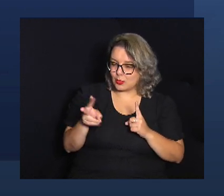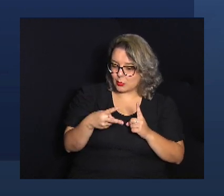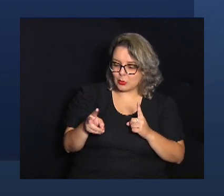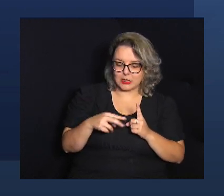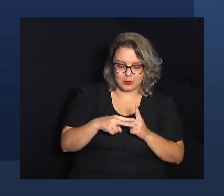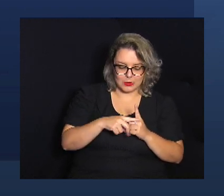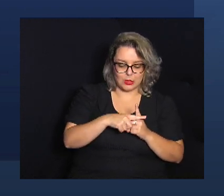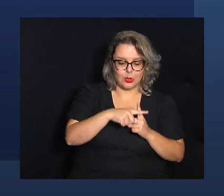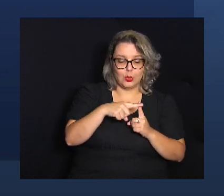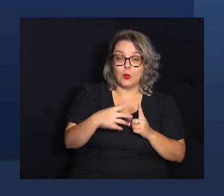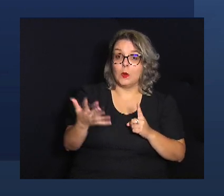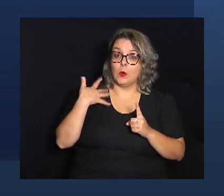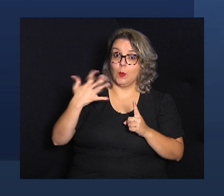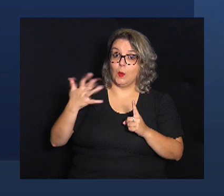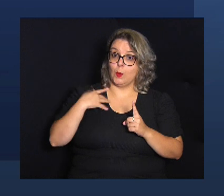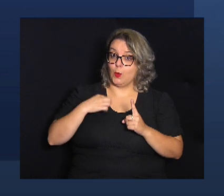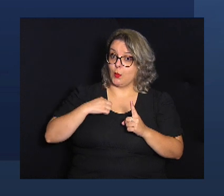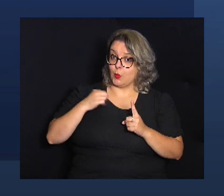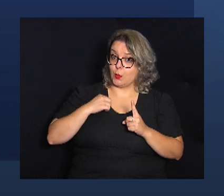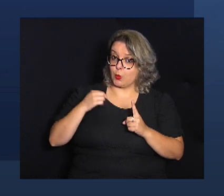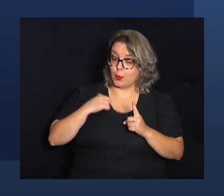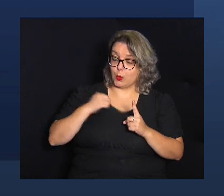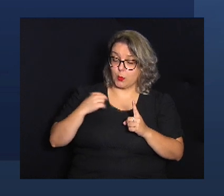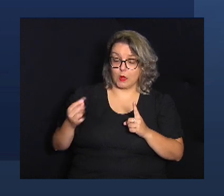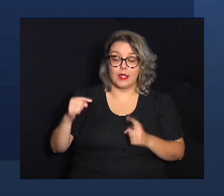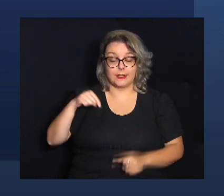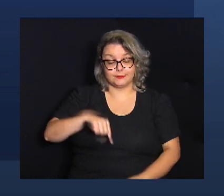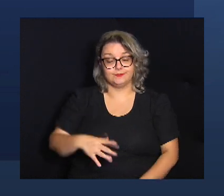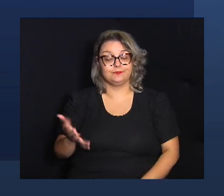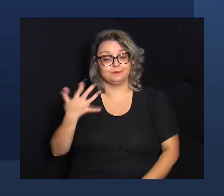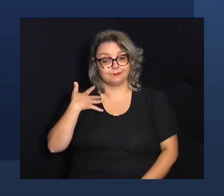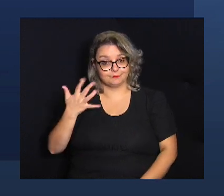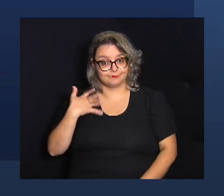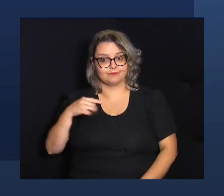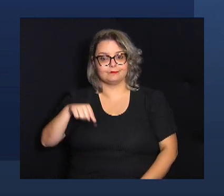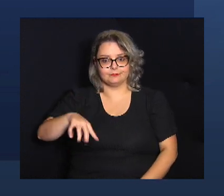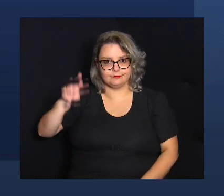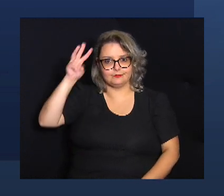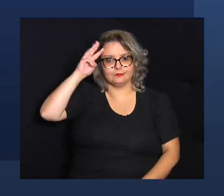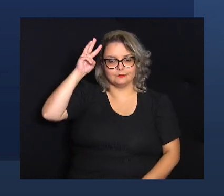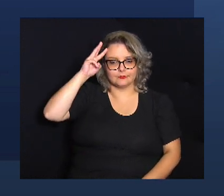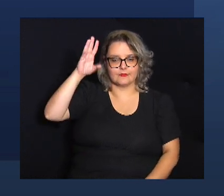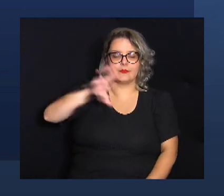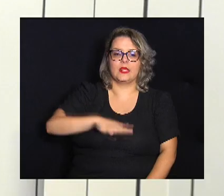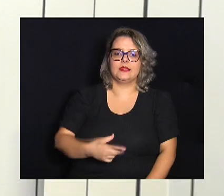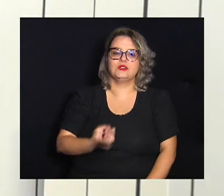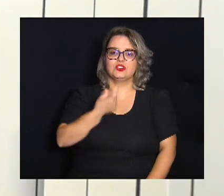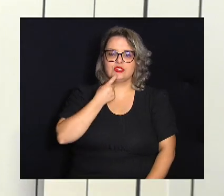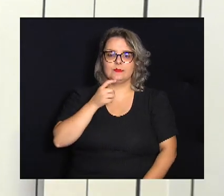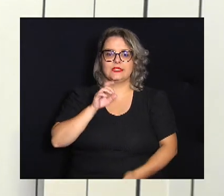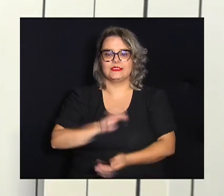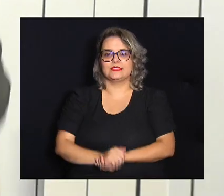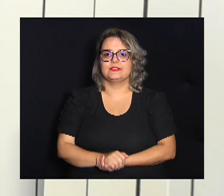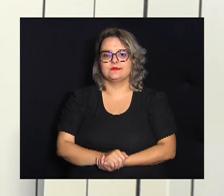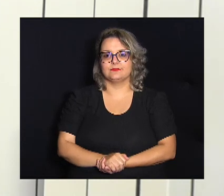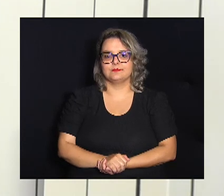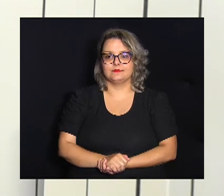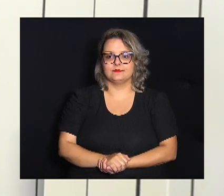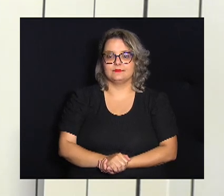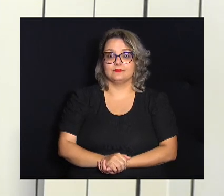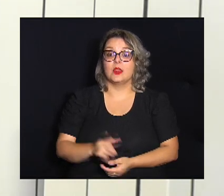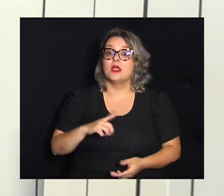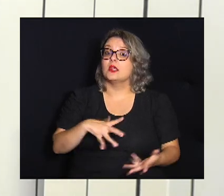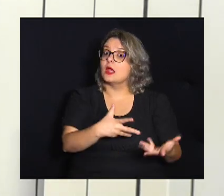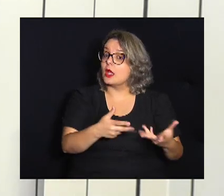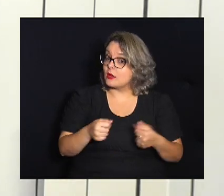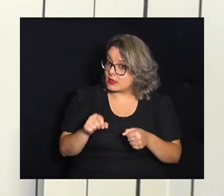mas rapidamente a temperatura sobe e faz calor nesta terça-feira aqui na cidade de Campinas. Tenho